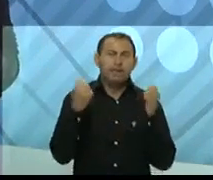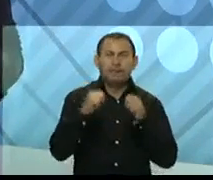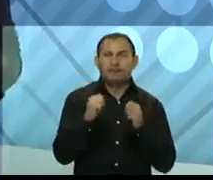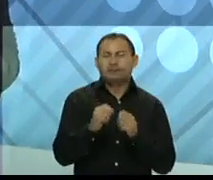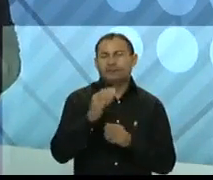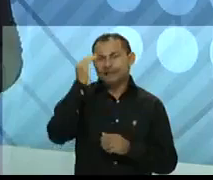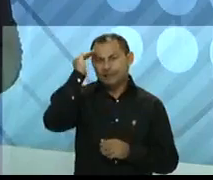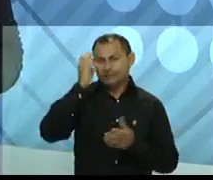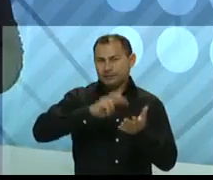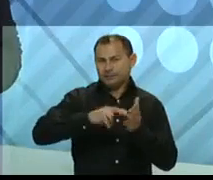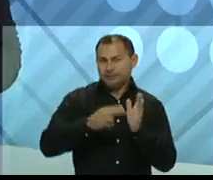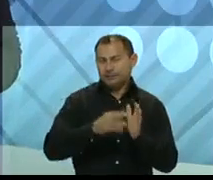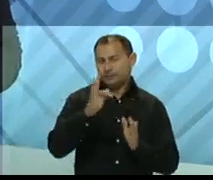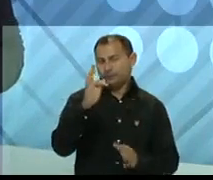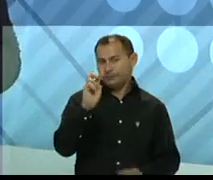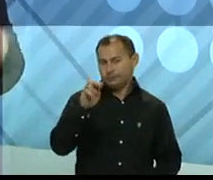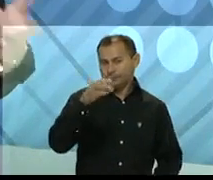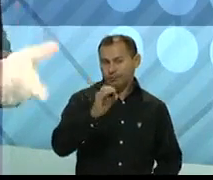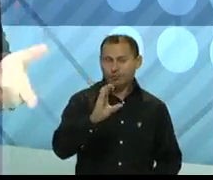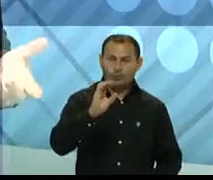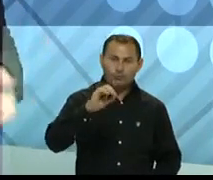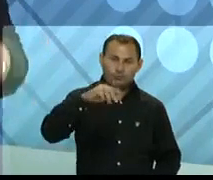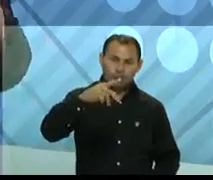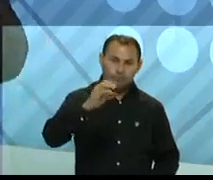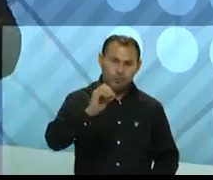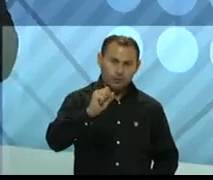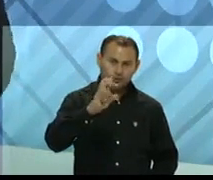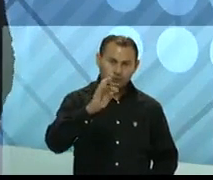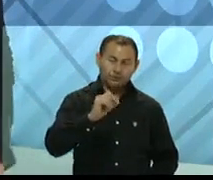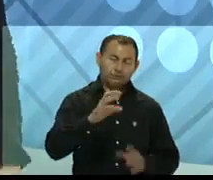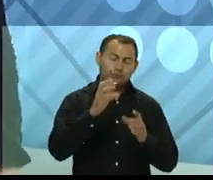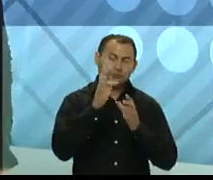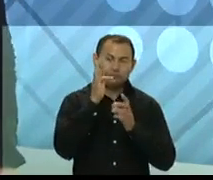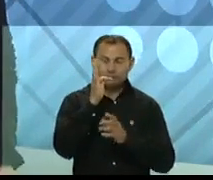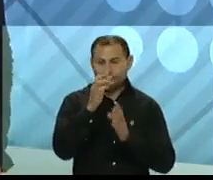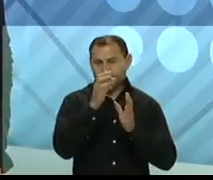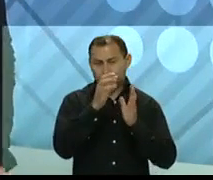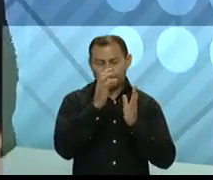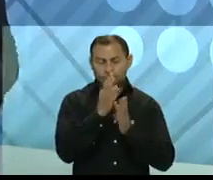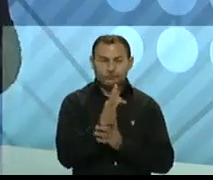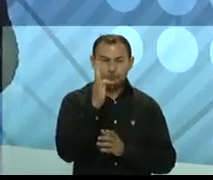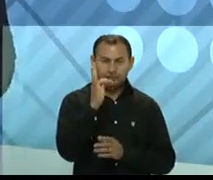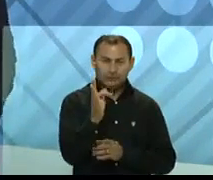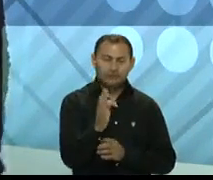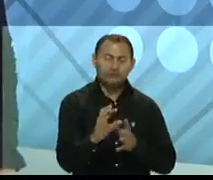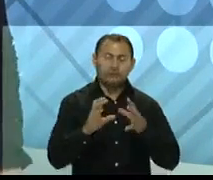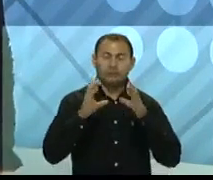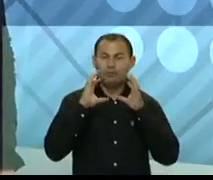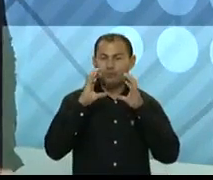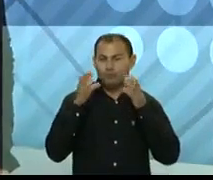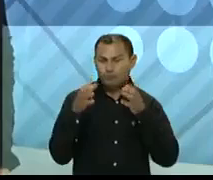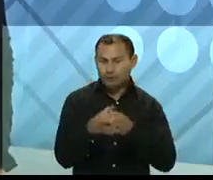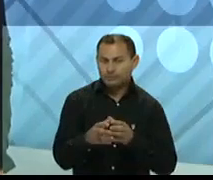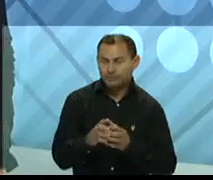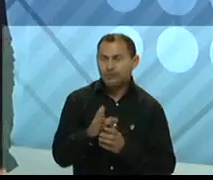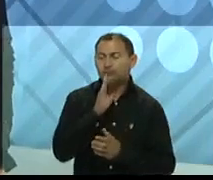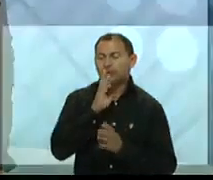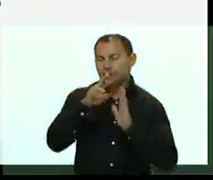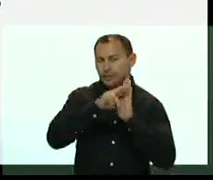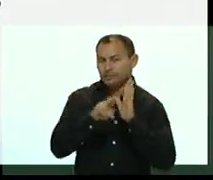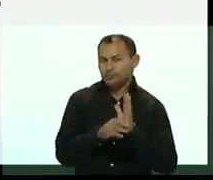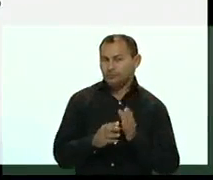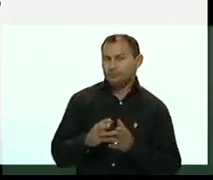sim entender o que é uma função composta. E depois conhecer mais uma regra de derivação, que é a regra da cadeia. Vamos ao